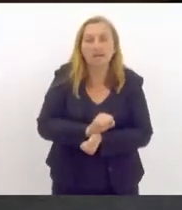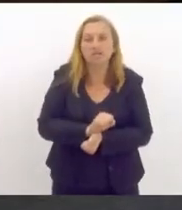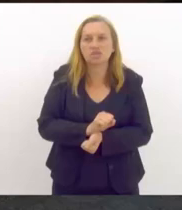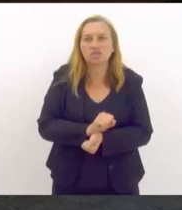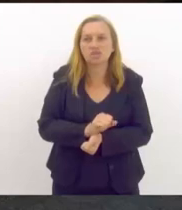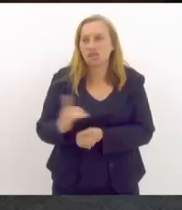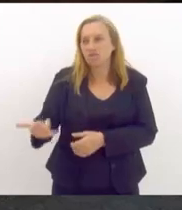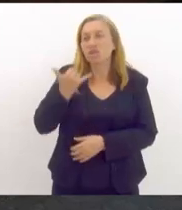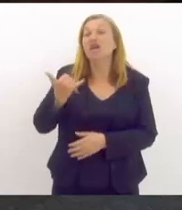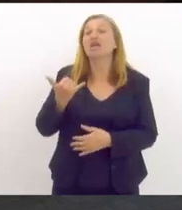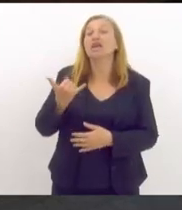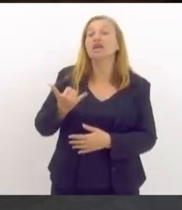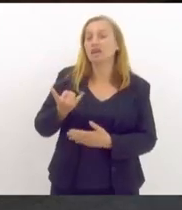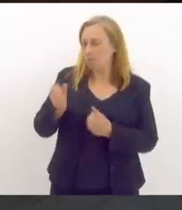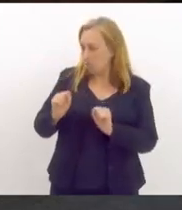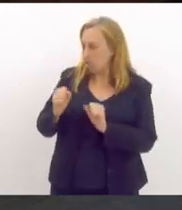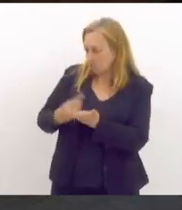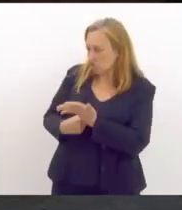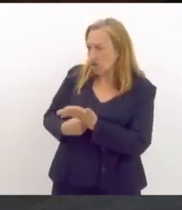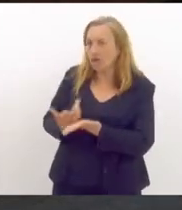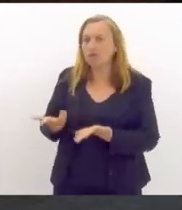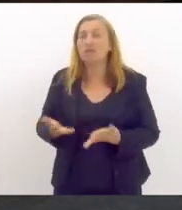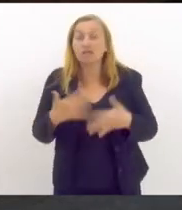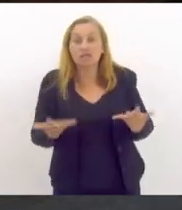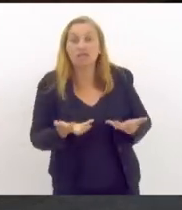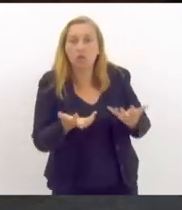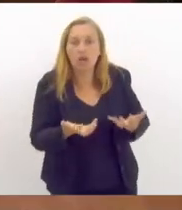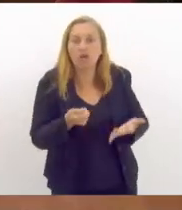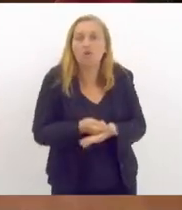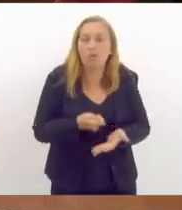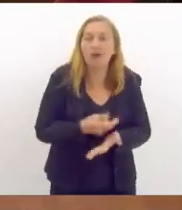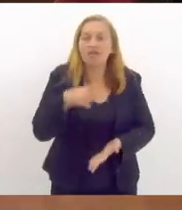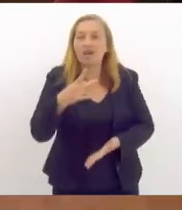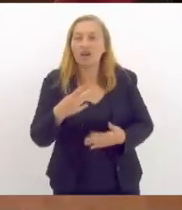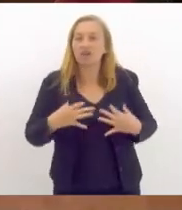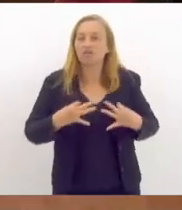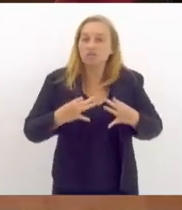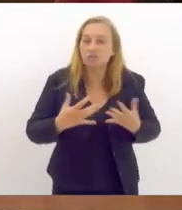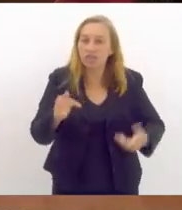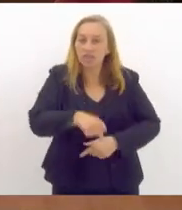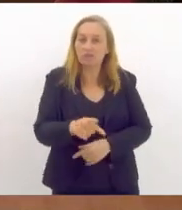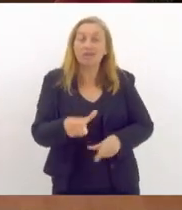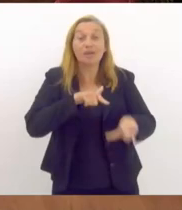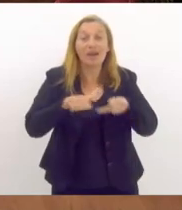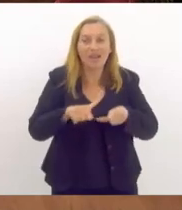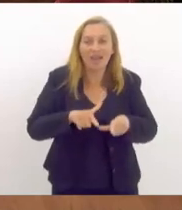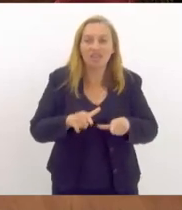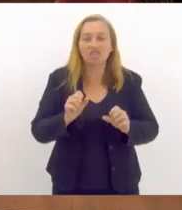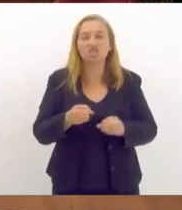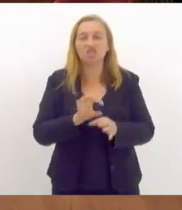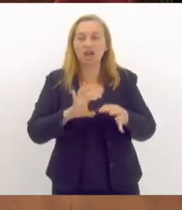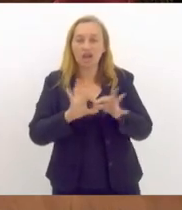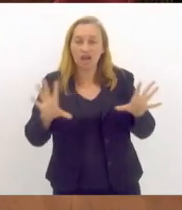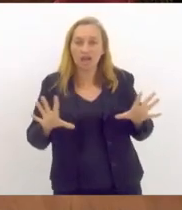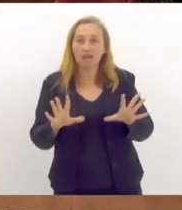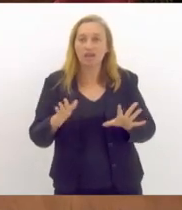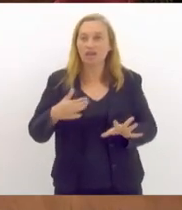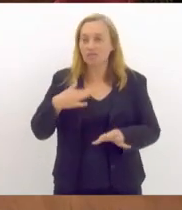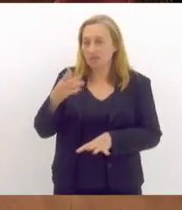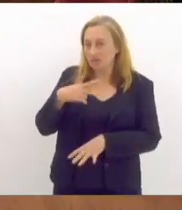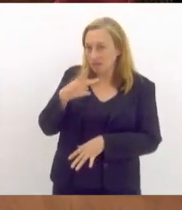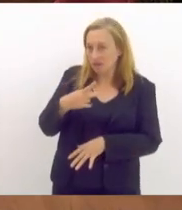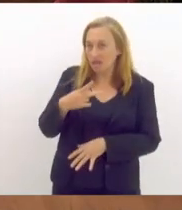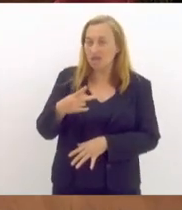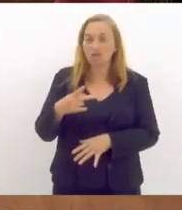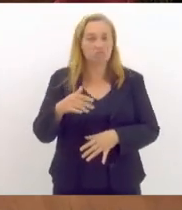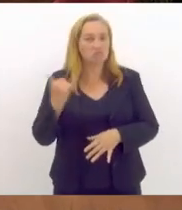me liga fala e aí cara você pode me ajudar então é isso que eu quero cobrar de dizer que eu estou disposto a trabalhar isso e deixar claro que esse é o meu critério não importa